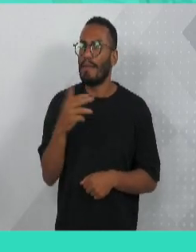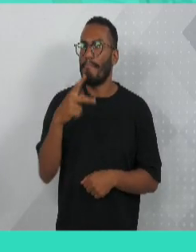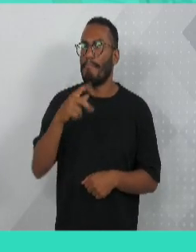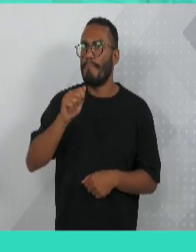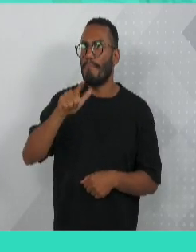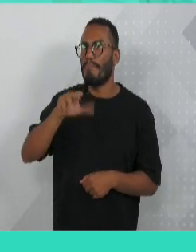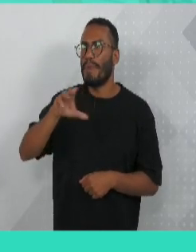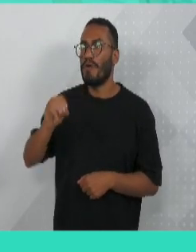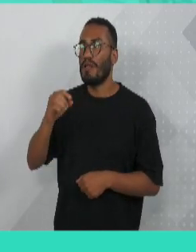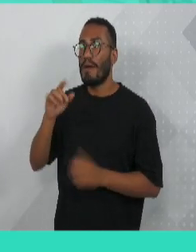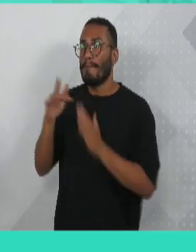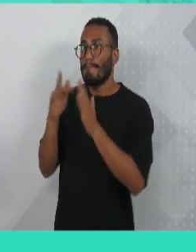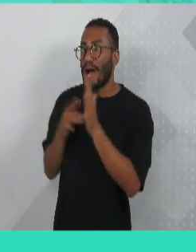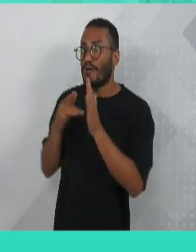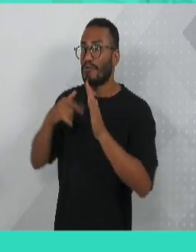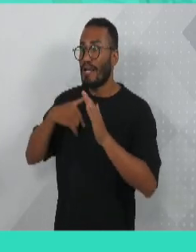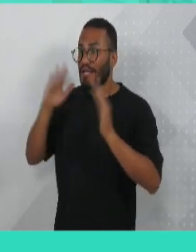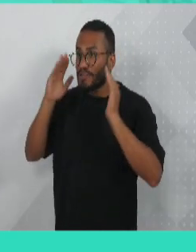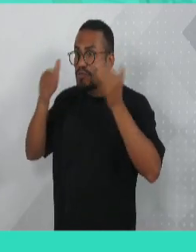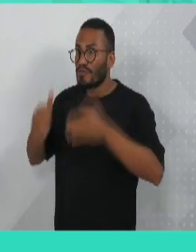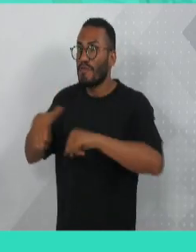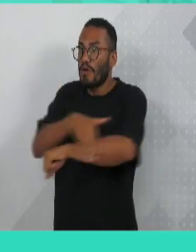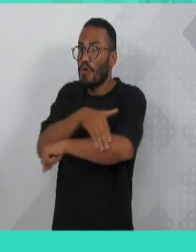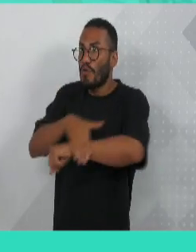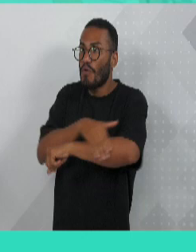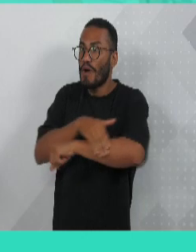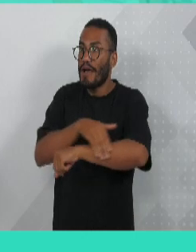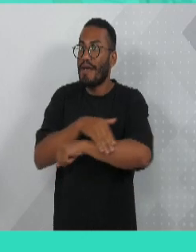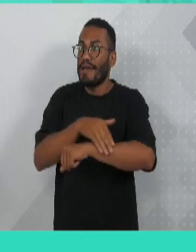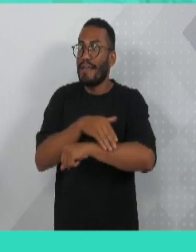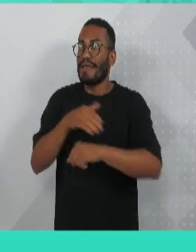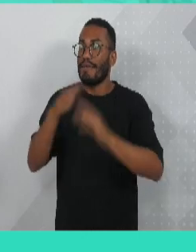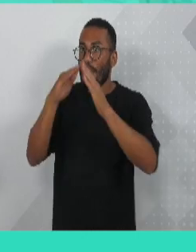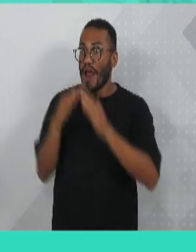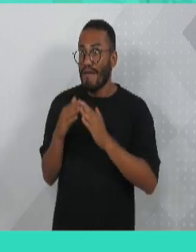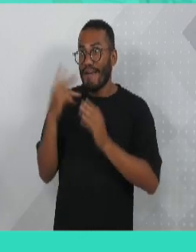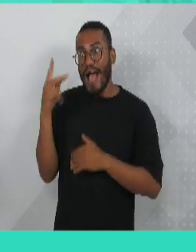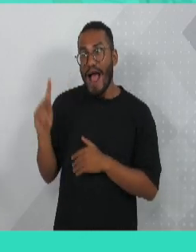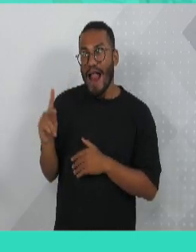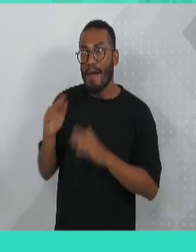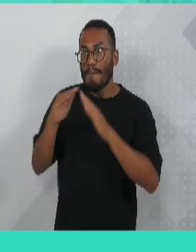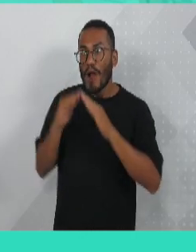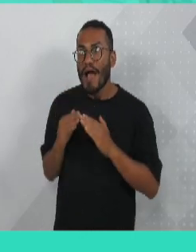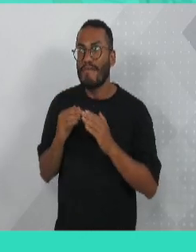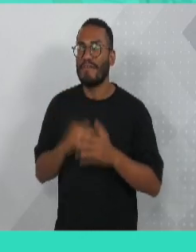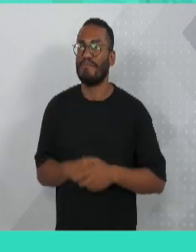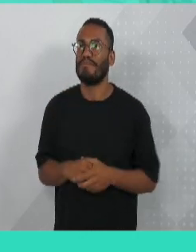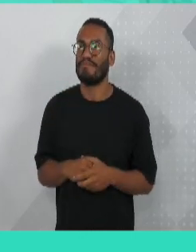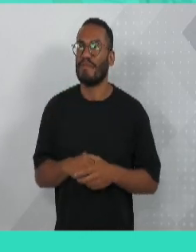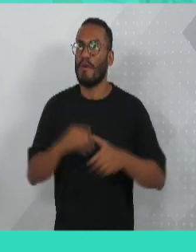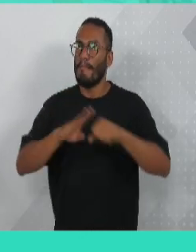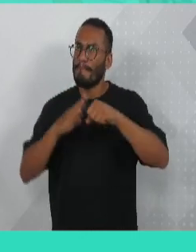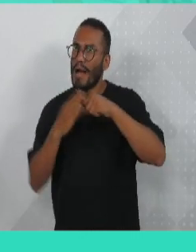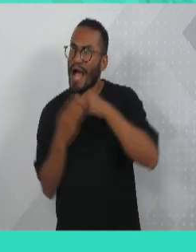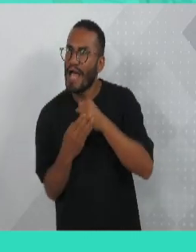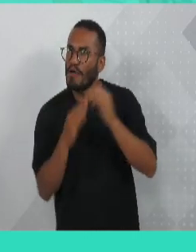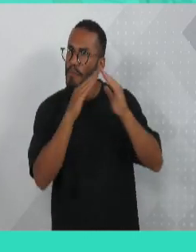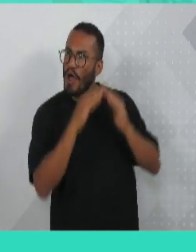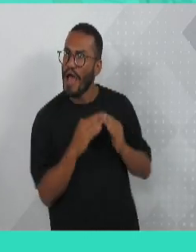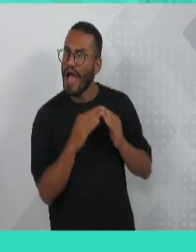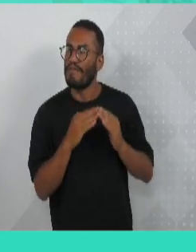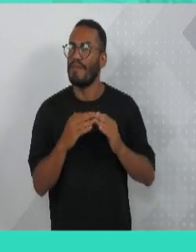pauta dela eu levei eu levei exclusivamente as ruas onde ela morava tá olha lá o bairro que ela morava